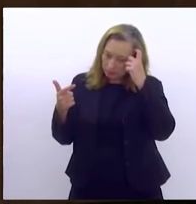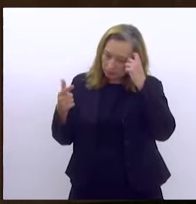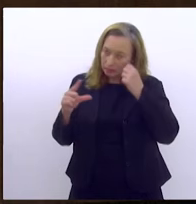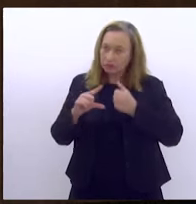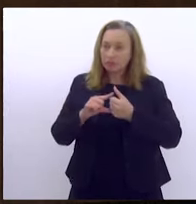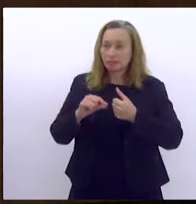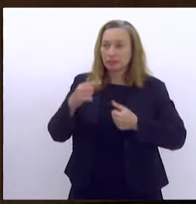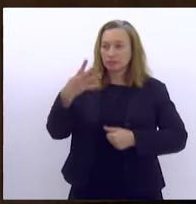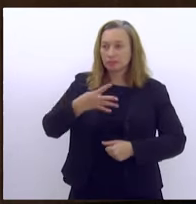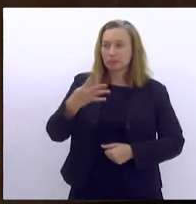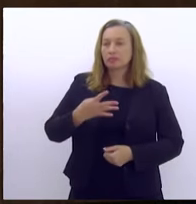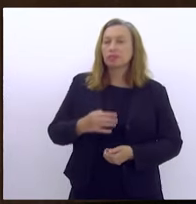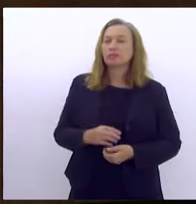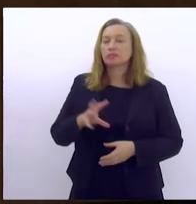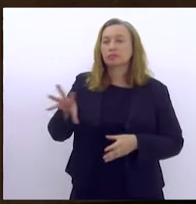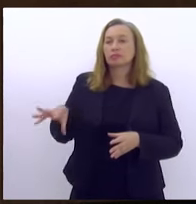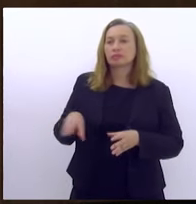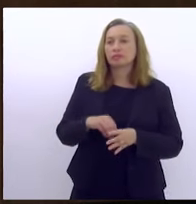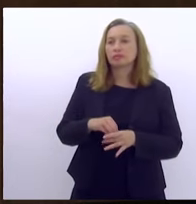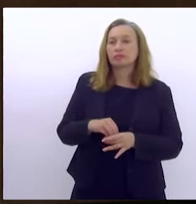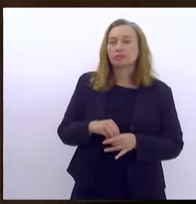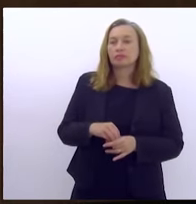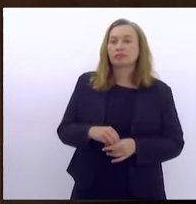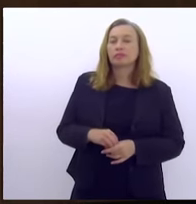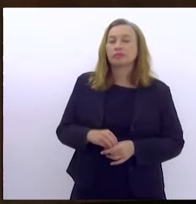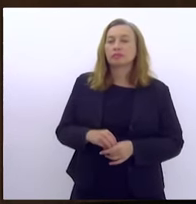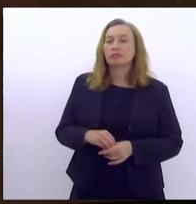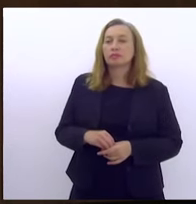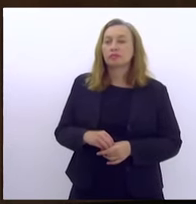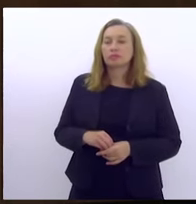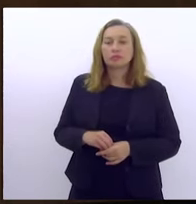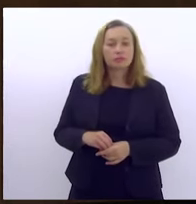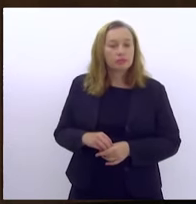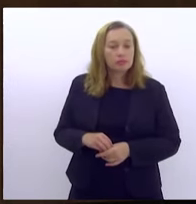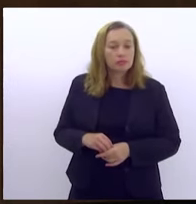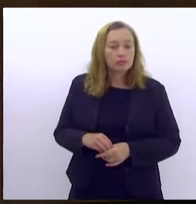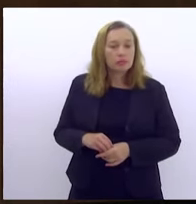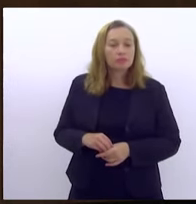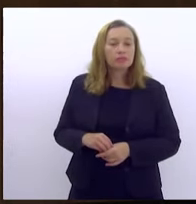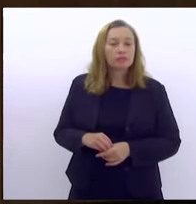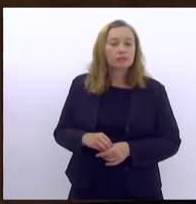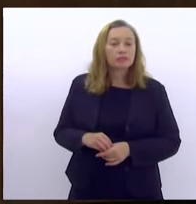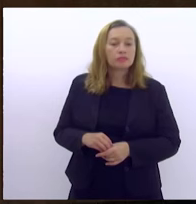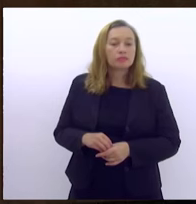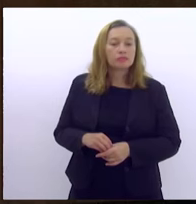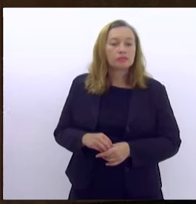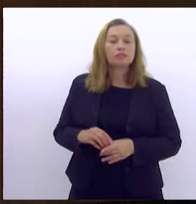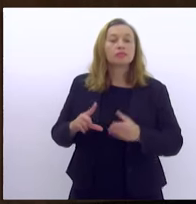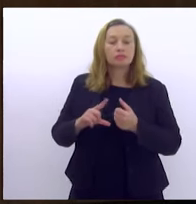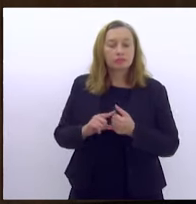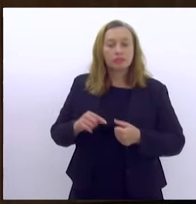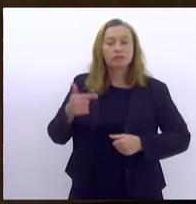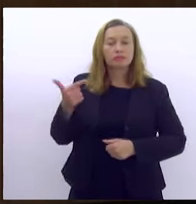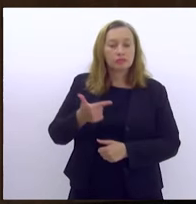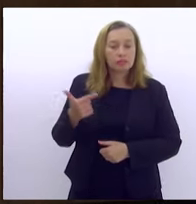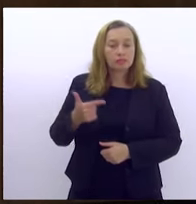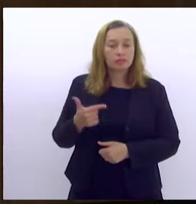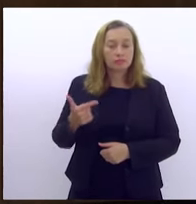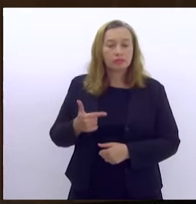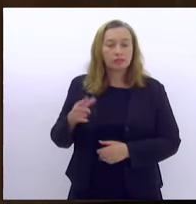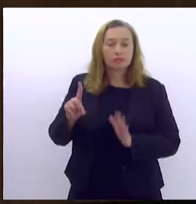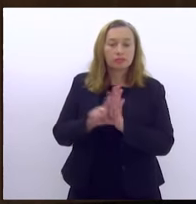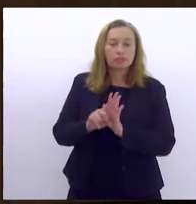artigo 4º, adicione artigo onde couber, para efetivar a execução das atribuições previstas no artigo 2º da